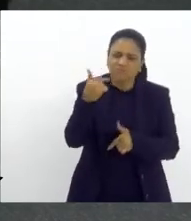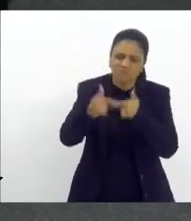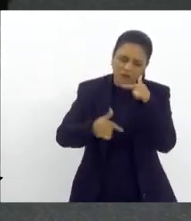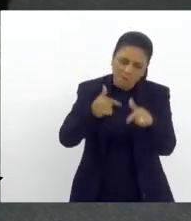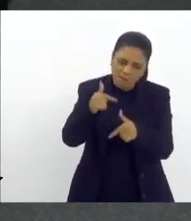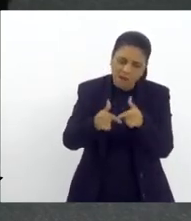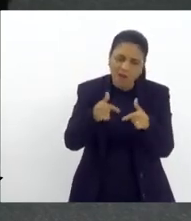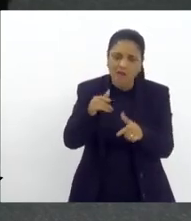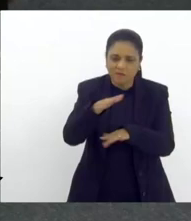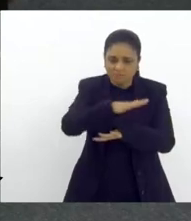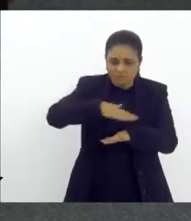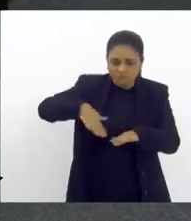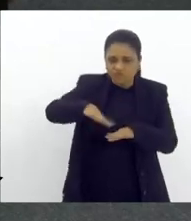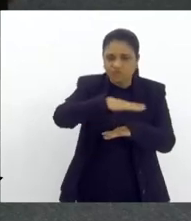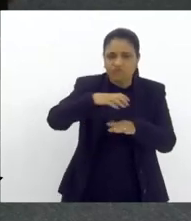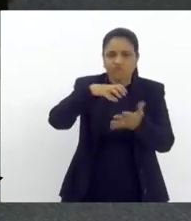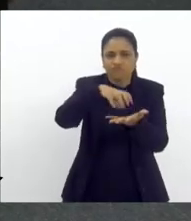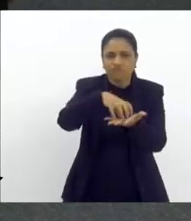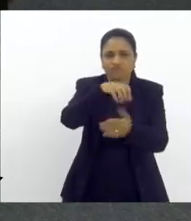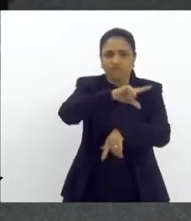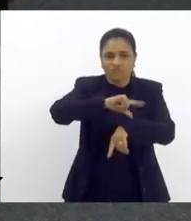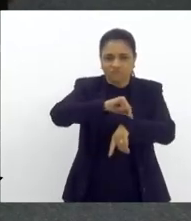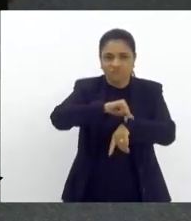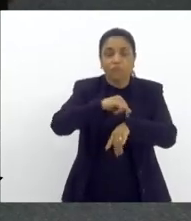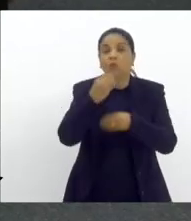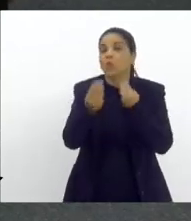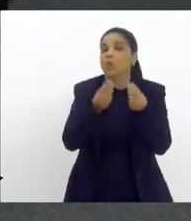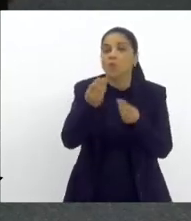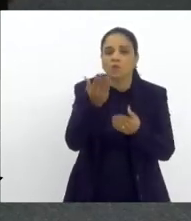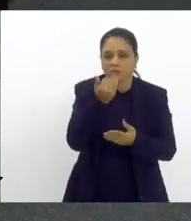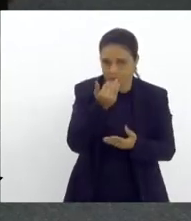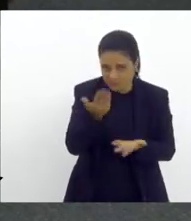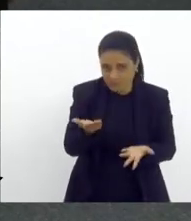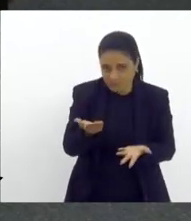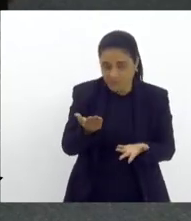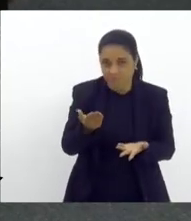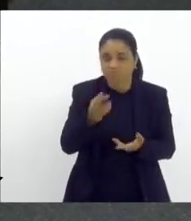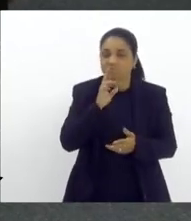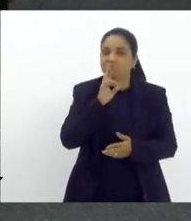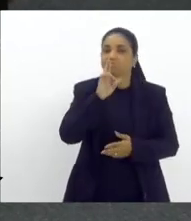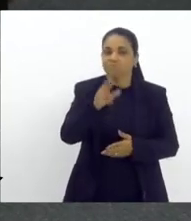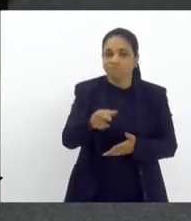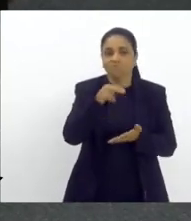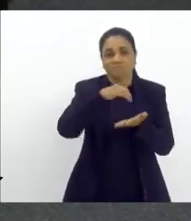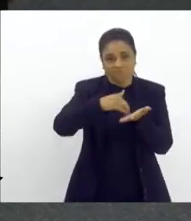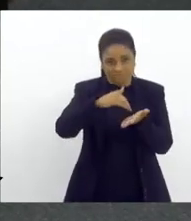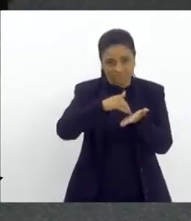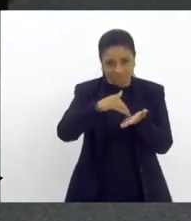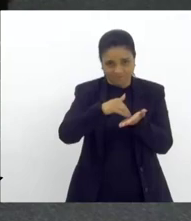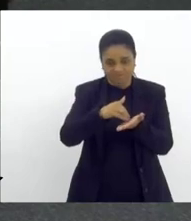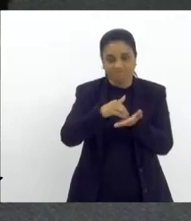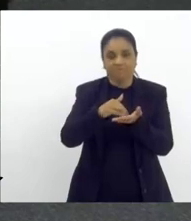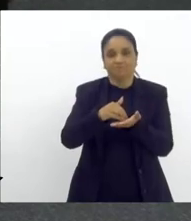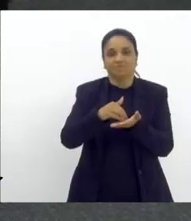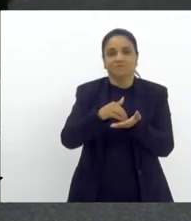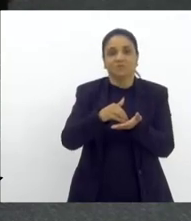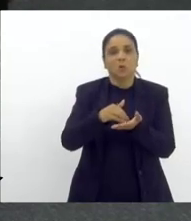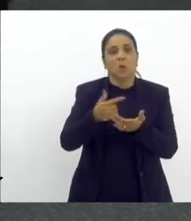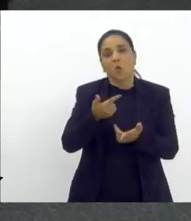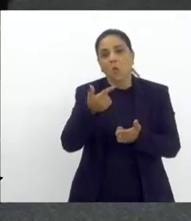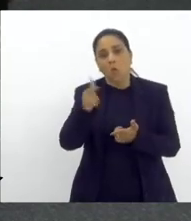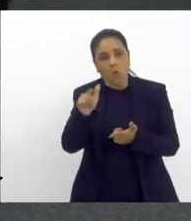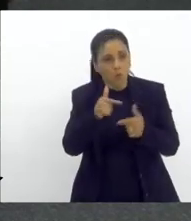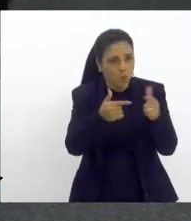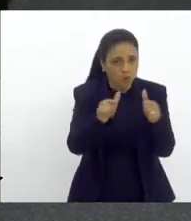entorno da Central do Brasil se alimentar Então eu só queria trazer essa resposta da secretaria bem como qualquer outra